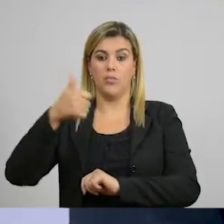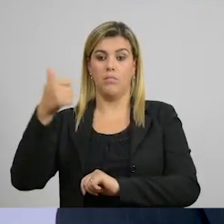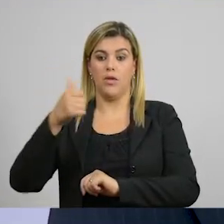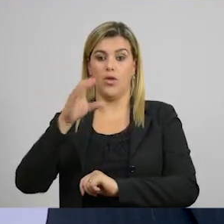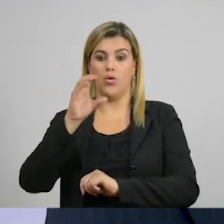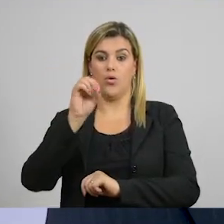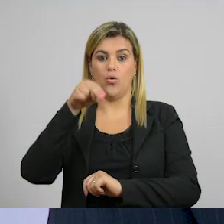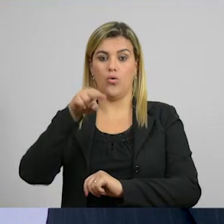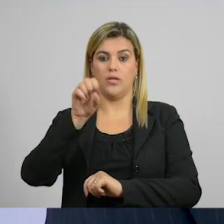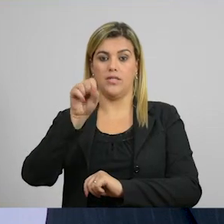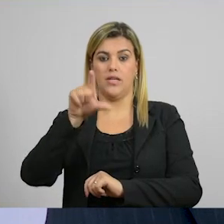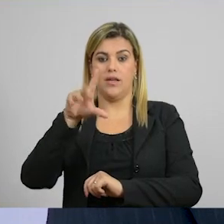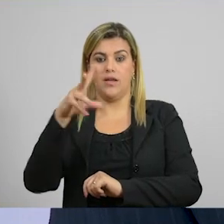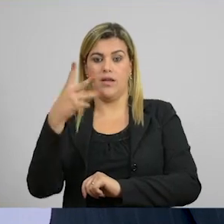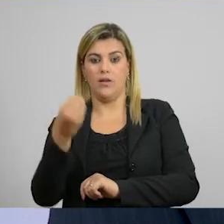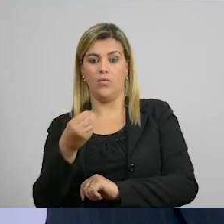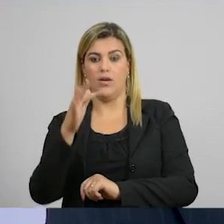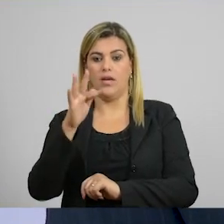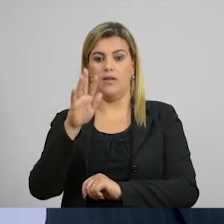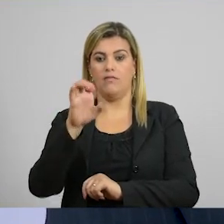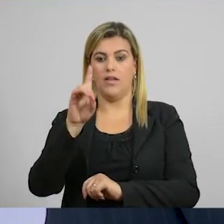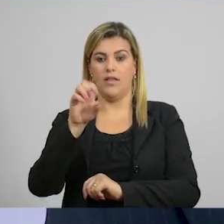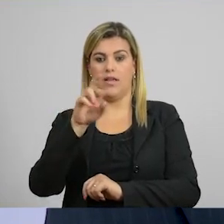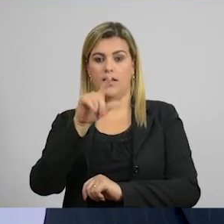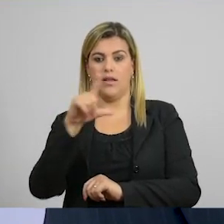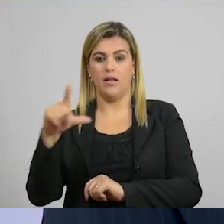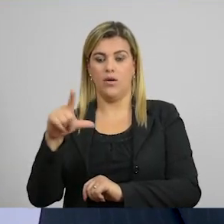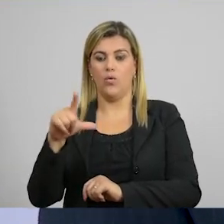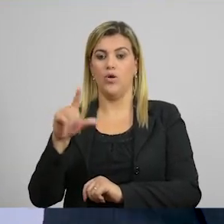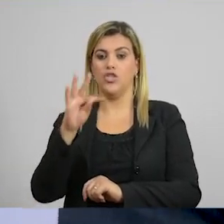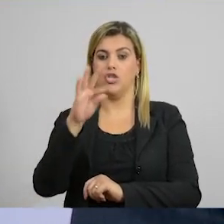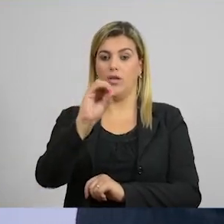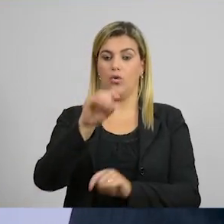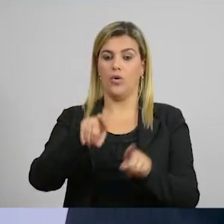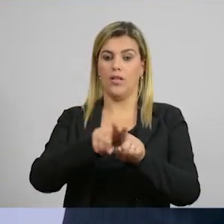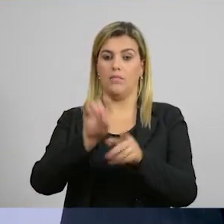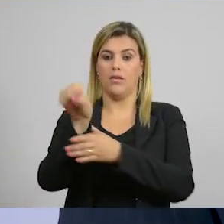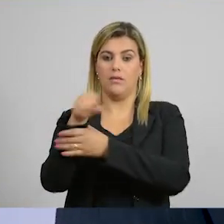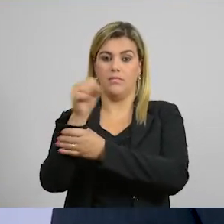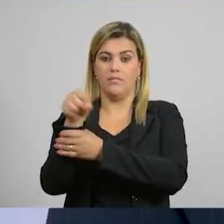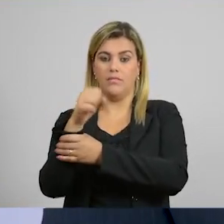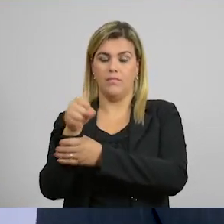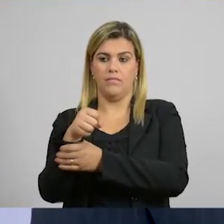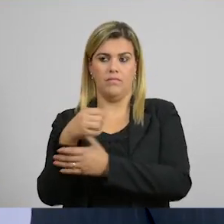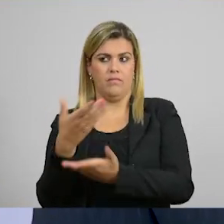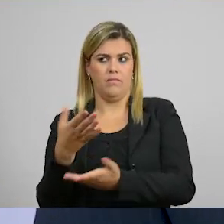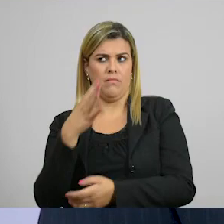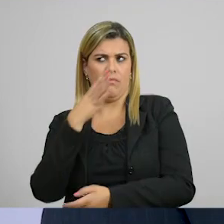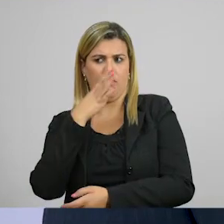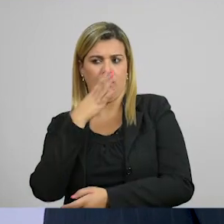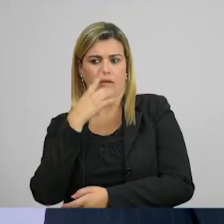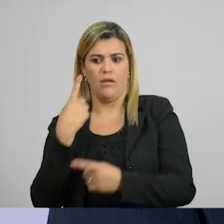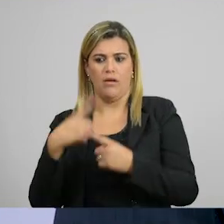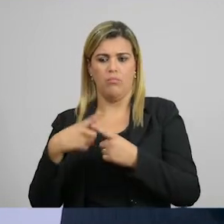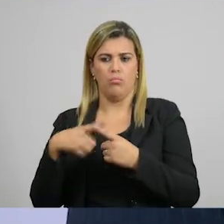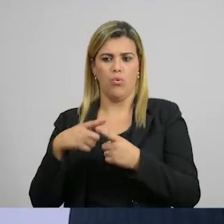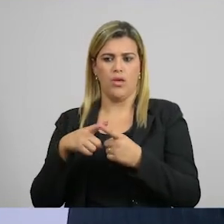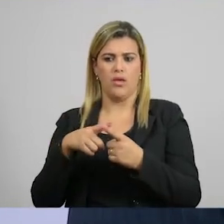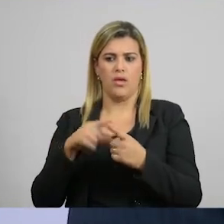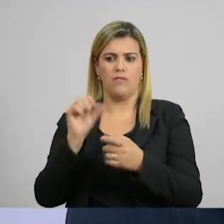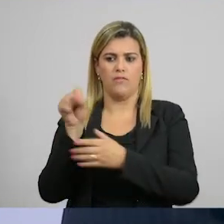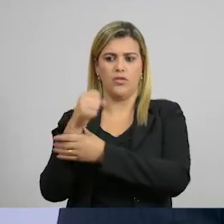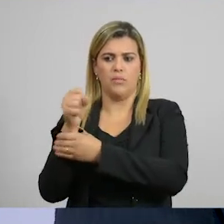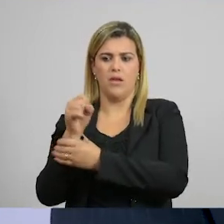primeiro Conselho Federal de Fisioterapia e Terapia Ocupacional. Aí nós questionamos, e eles também questionaram, Por